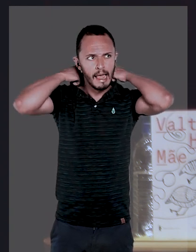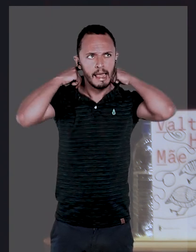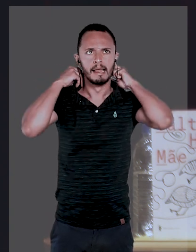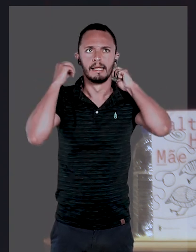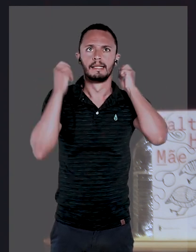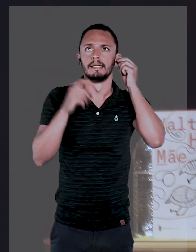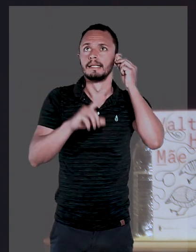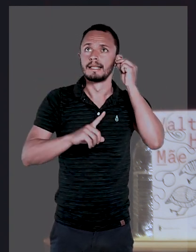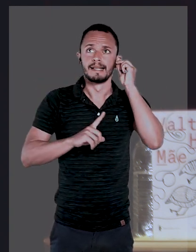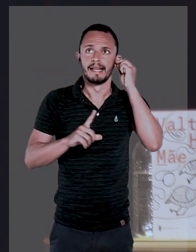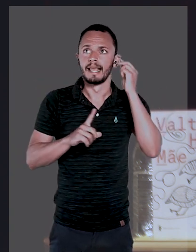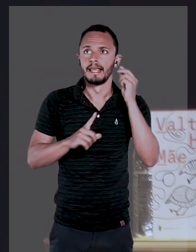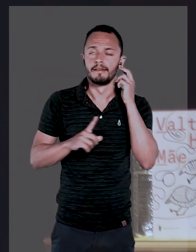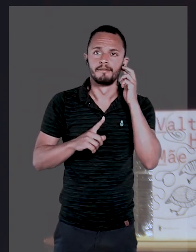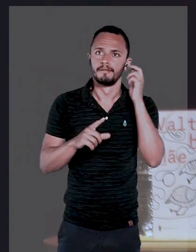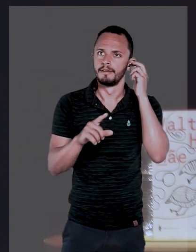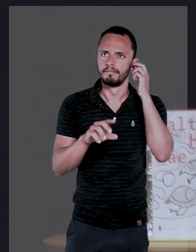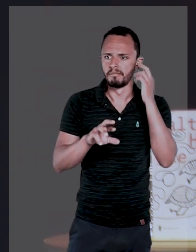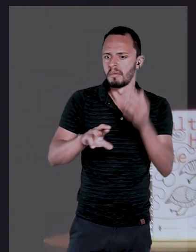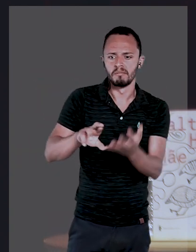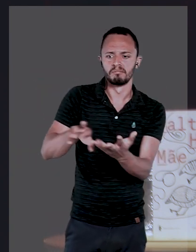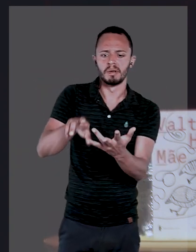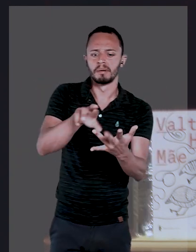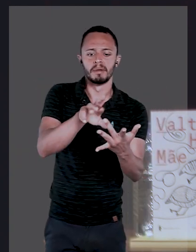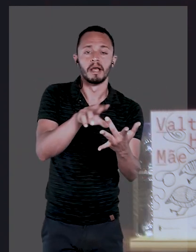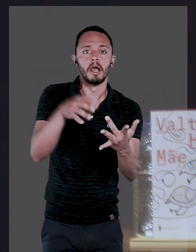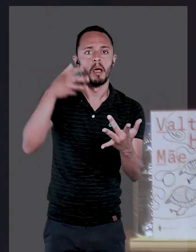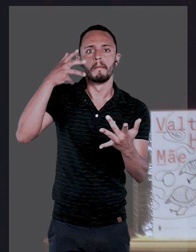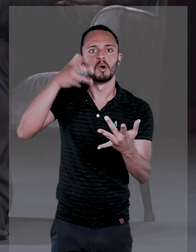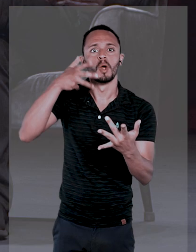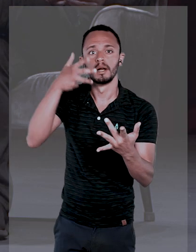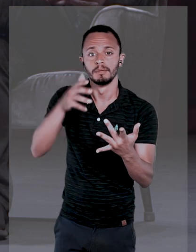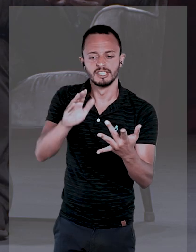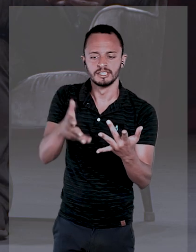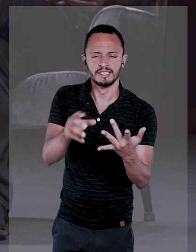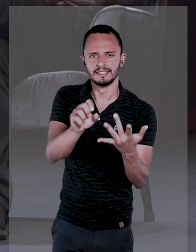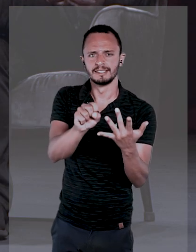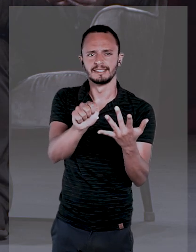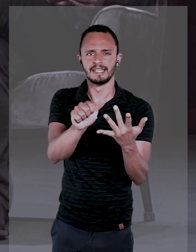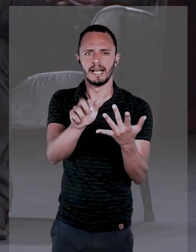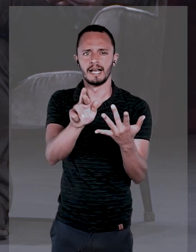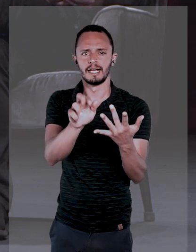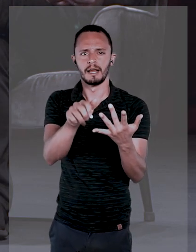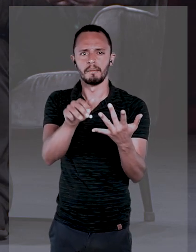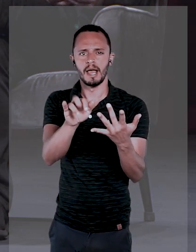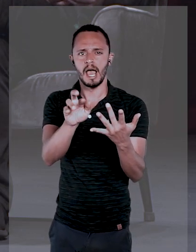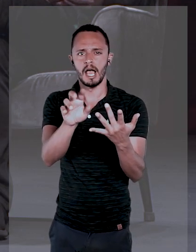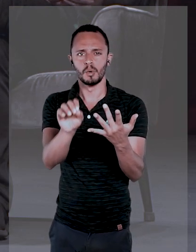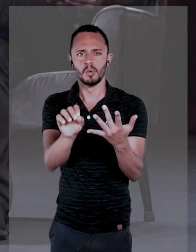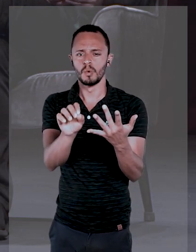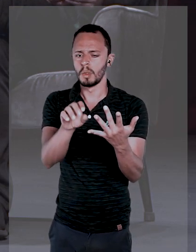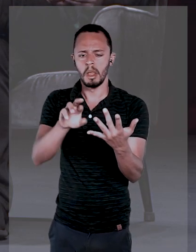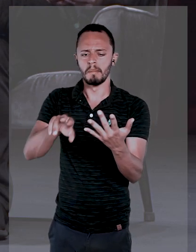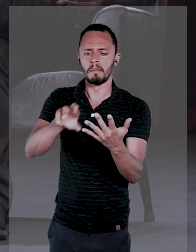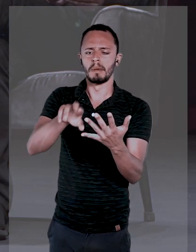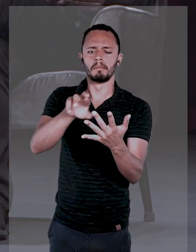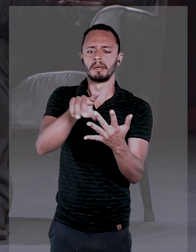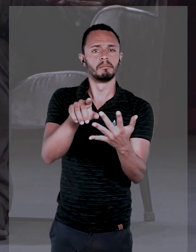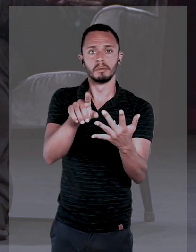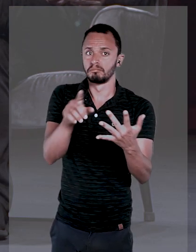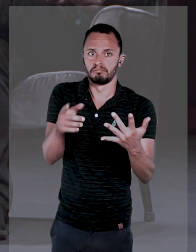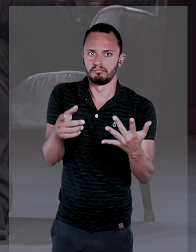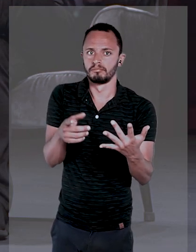gente legal, como Saramago, Chico Buarque e tantos outros, e o Walter Hugo, na segunda vez aqui em Belo